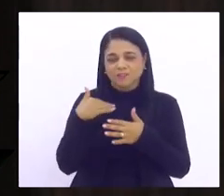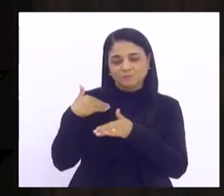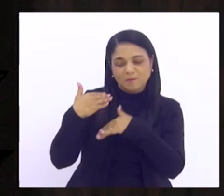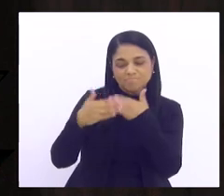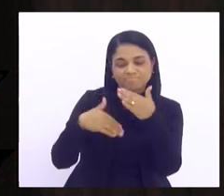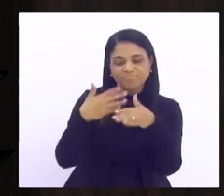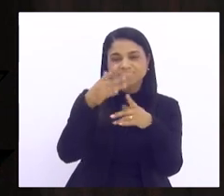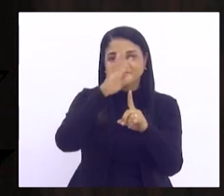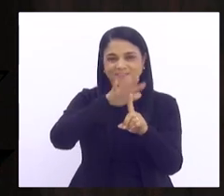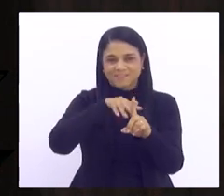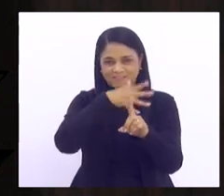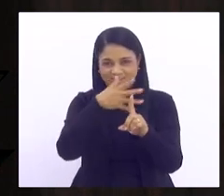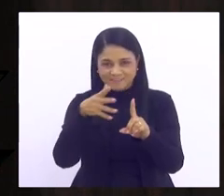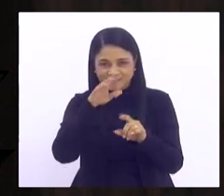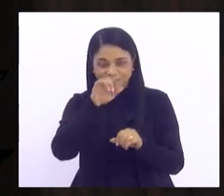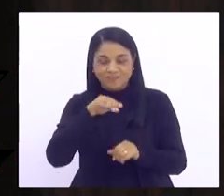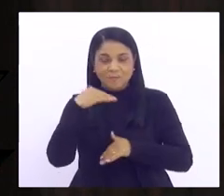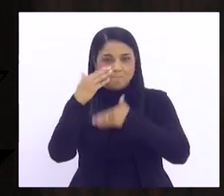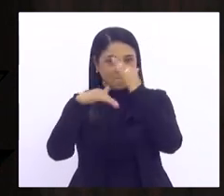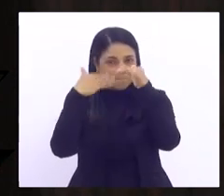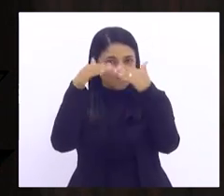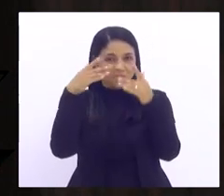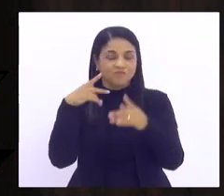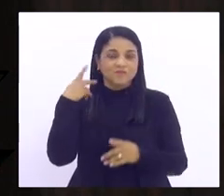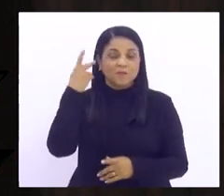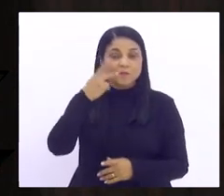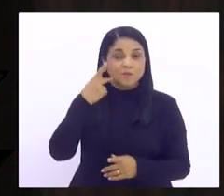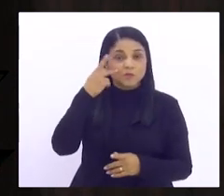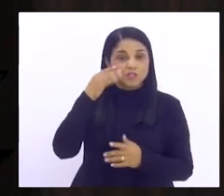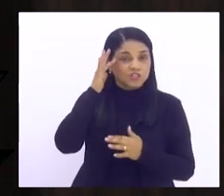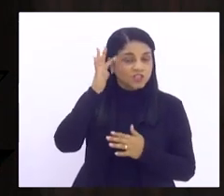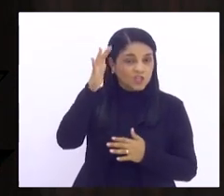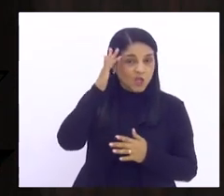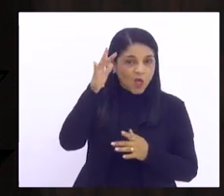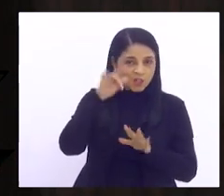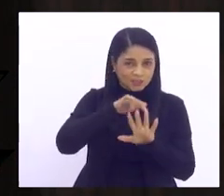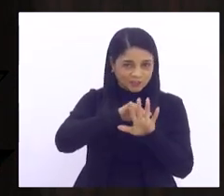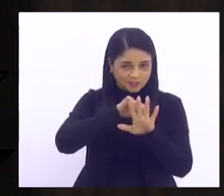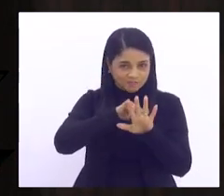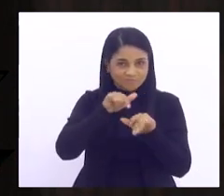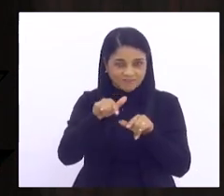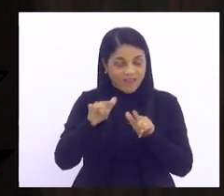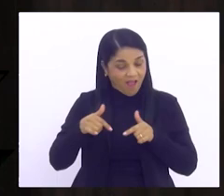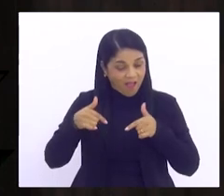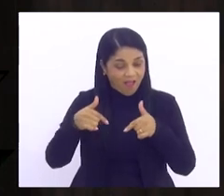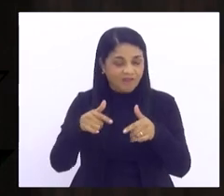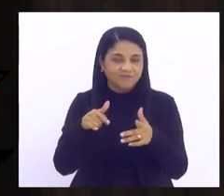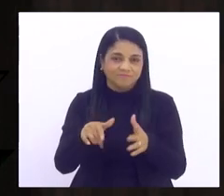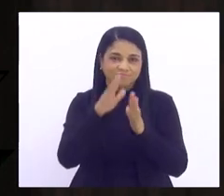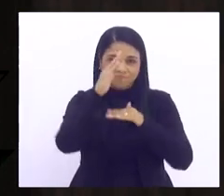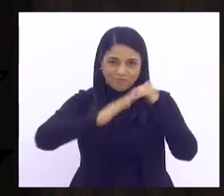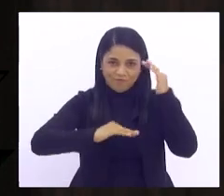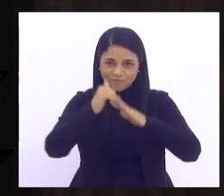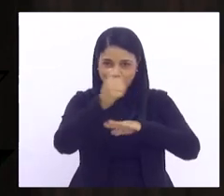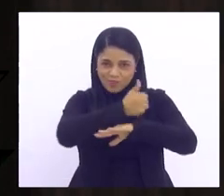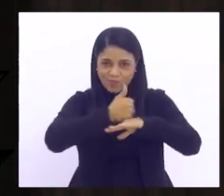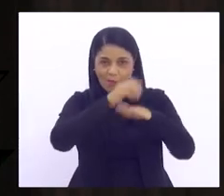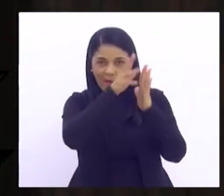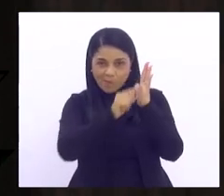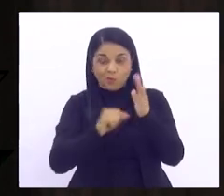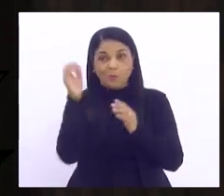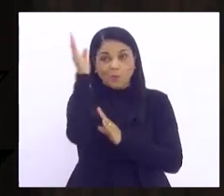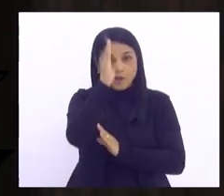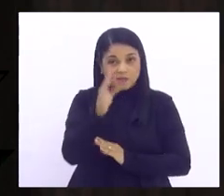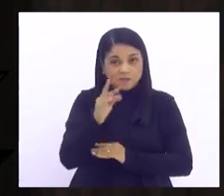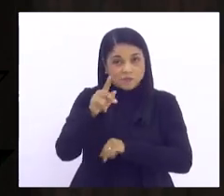uma agenda de poder, uma agenda política e ideológica. É assim que eles operam, é assim que eles agem, não só no Brasil, mas e também